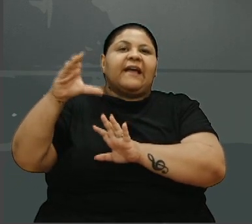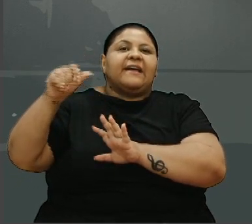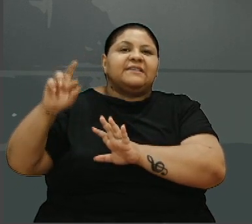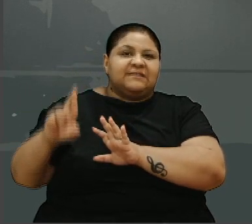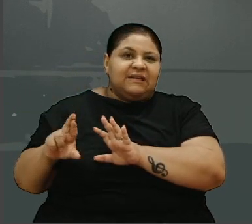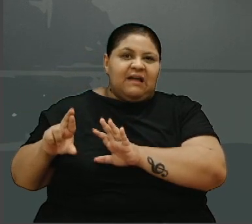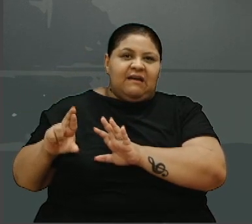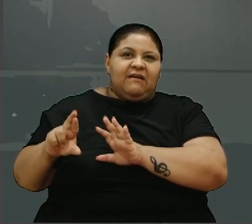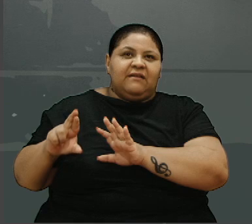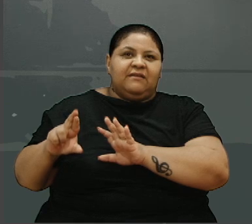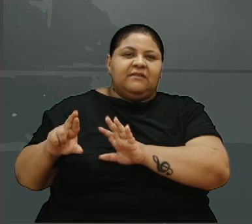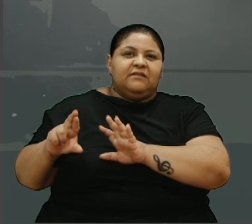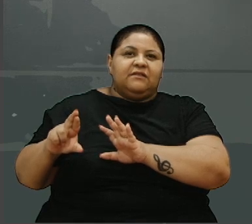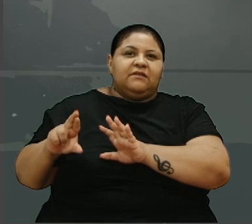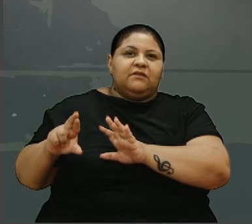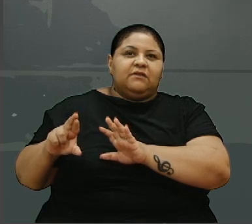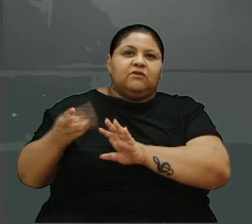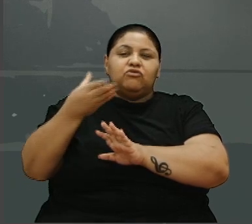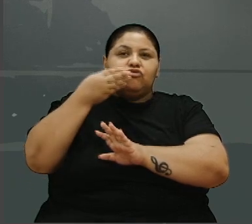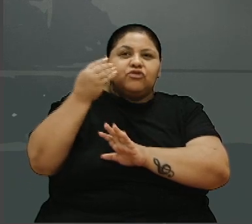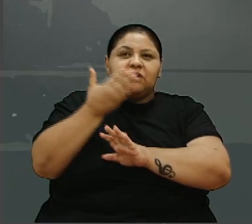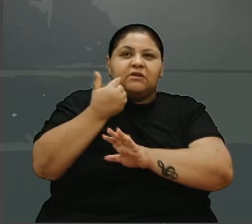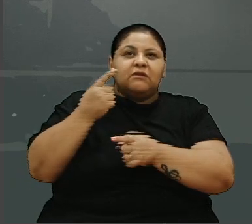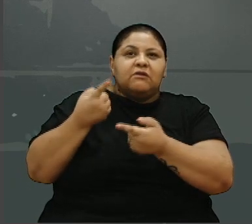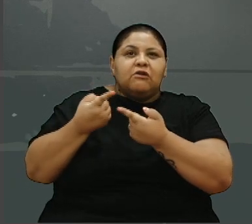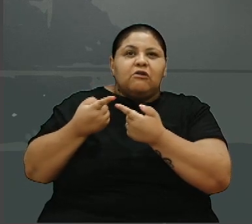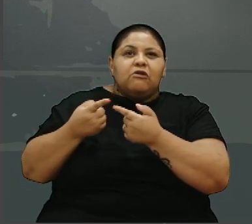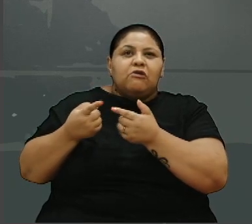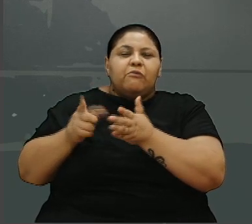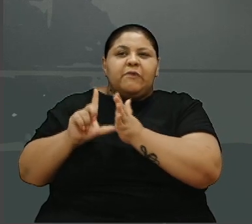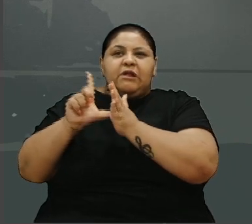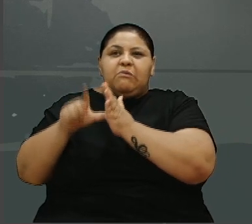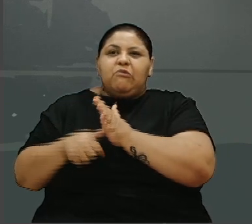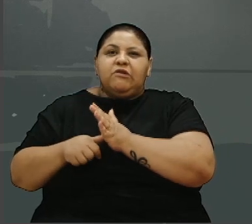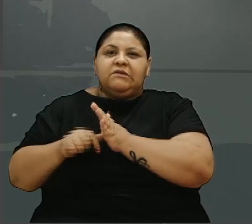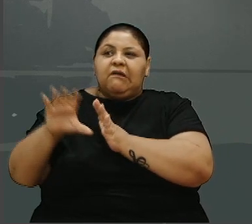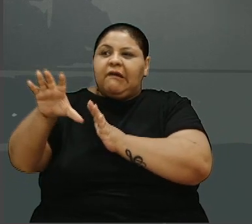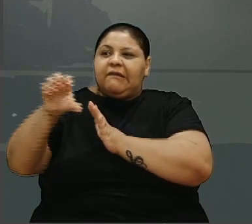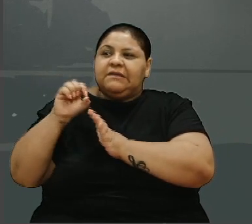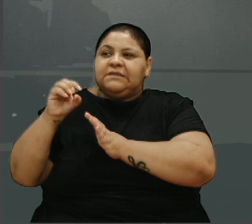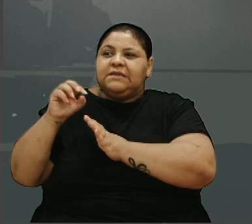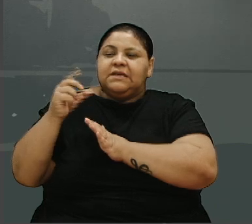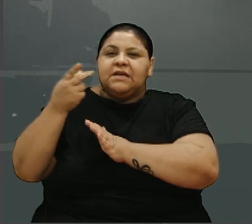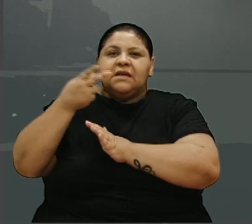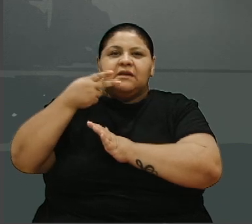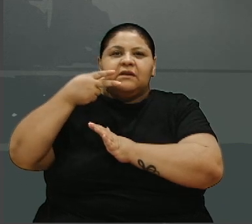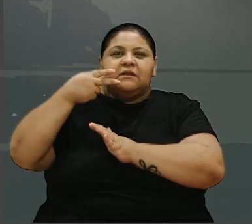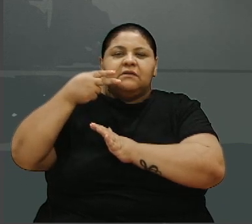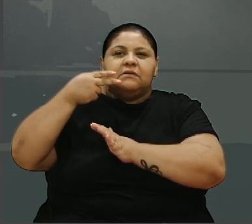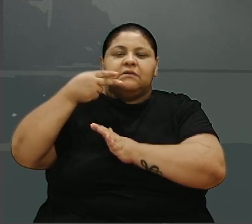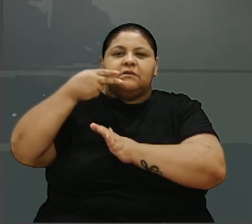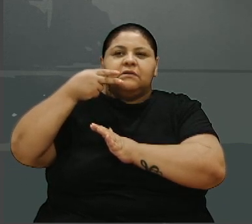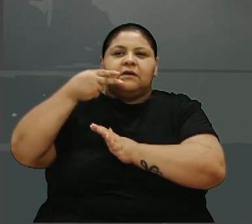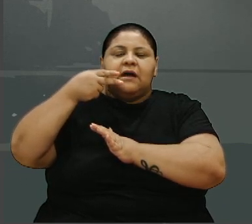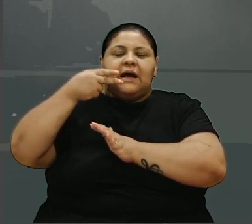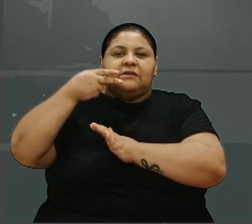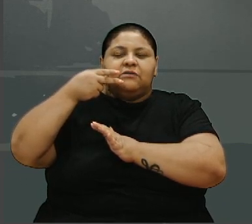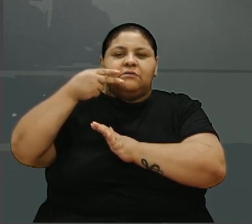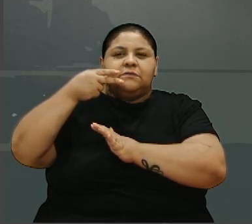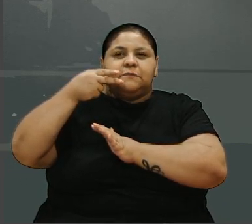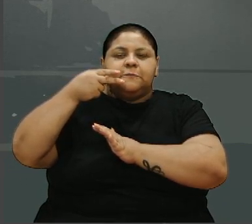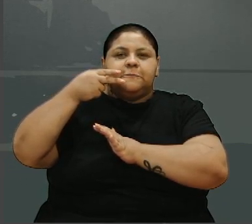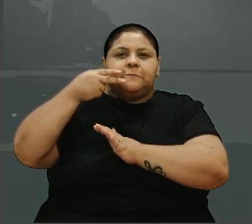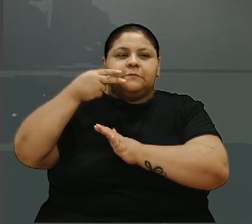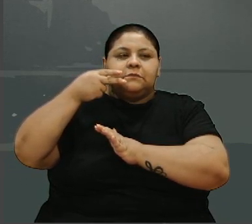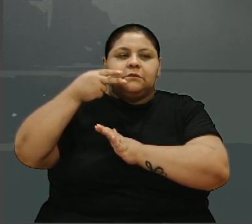gatos ficavam sem comer para ir caçar os gatos se quisesse, mas mudou muito isso hoje em dia, e parece que a